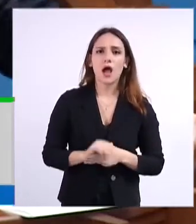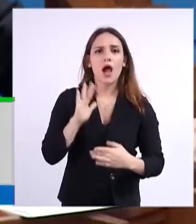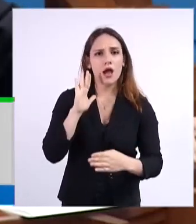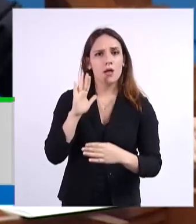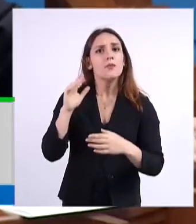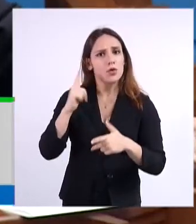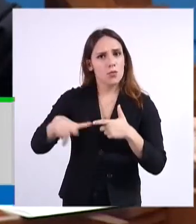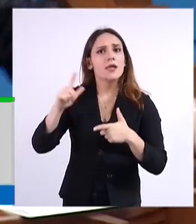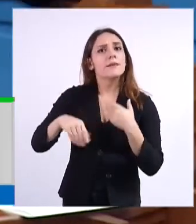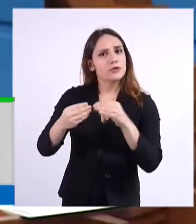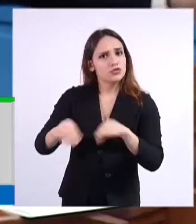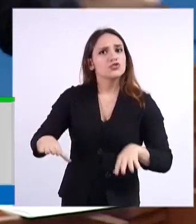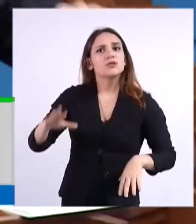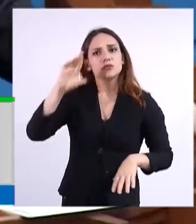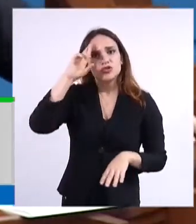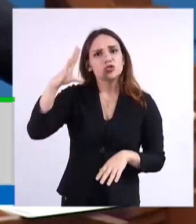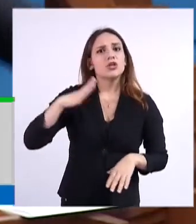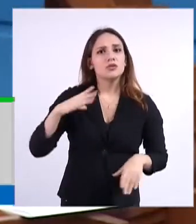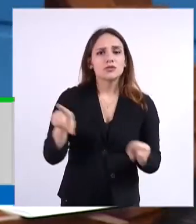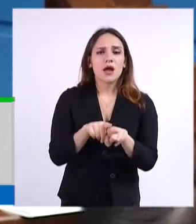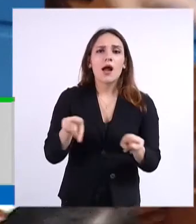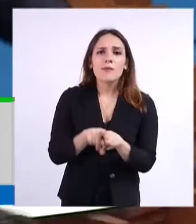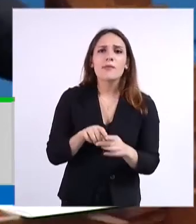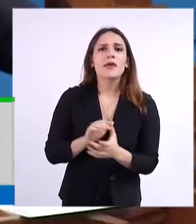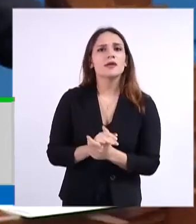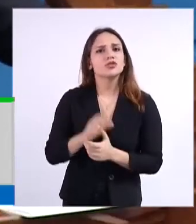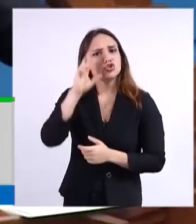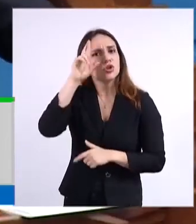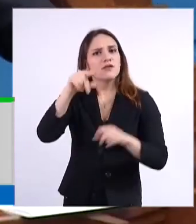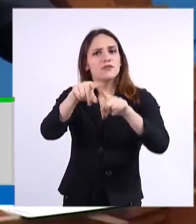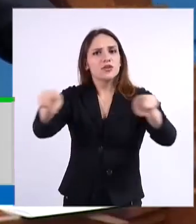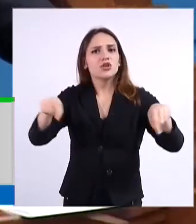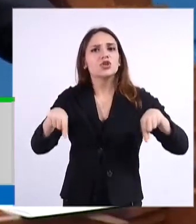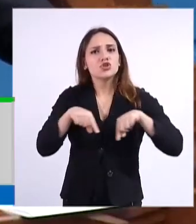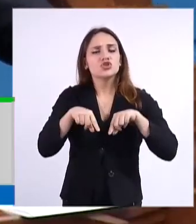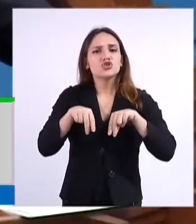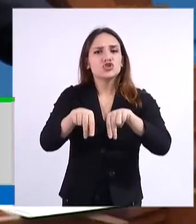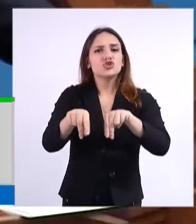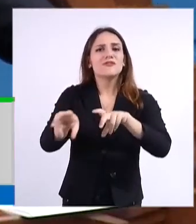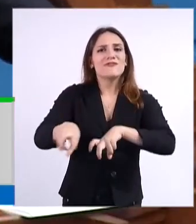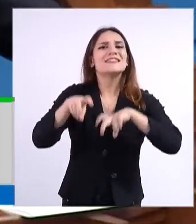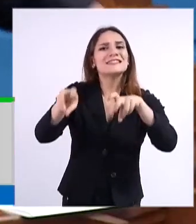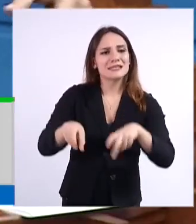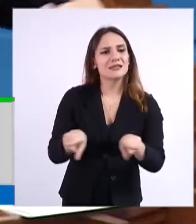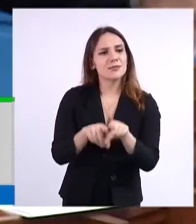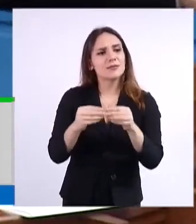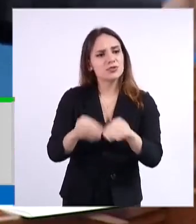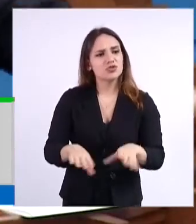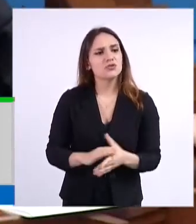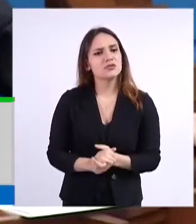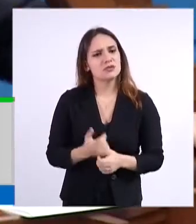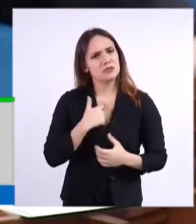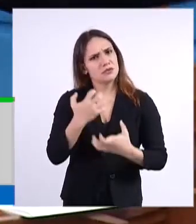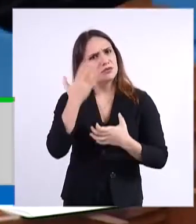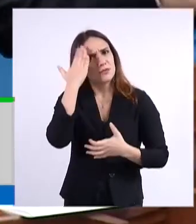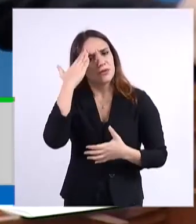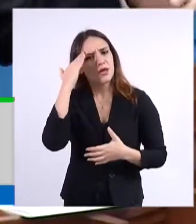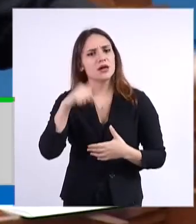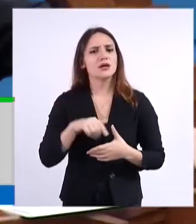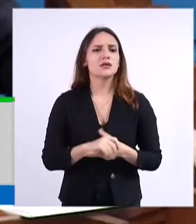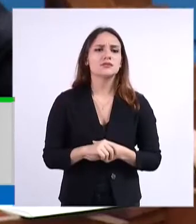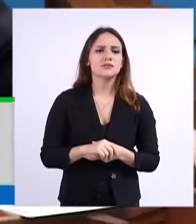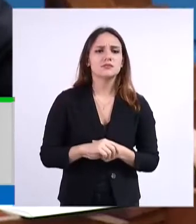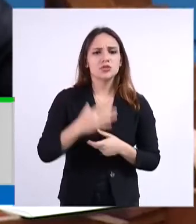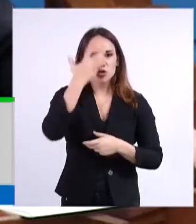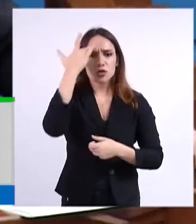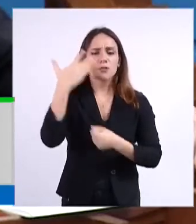ricos, para o agronegócio, para os fazendeiros. Eu quero saber aqui nessa casa, quem defende